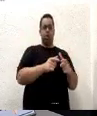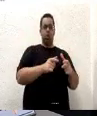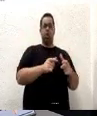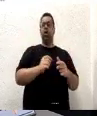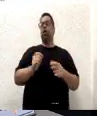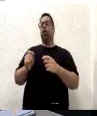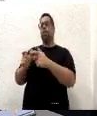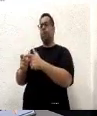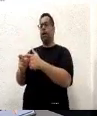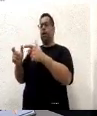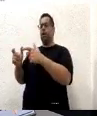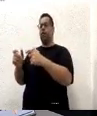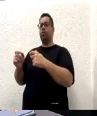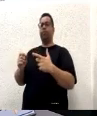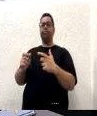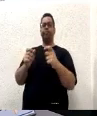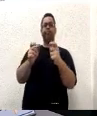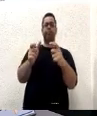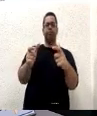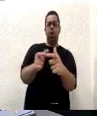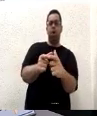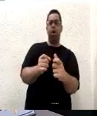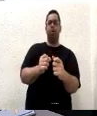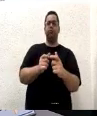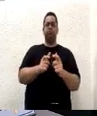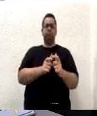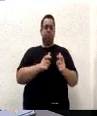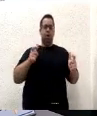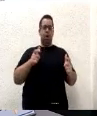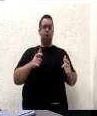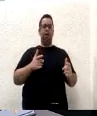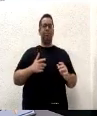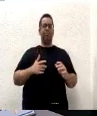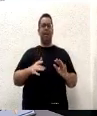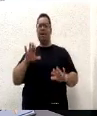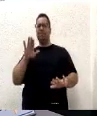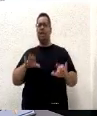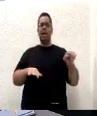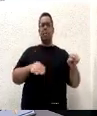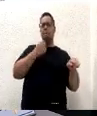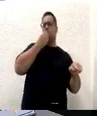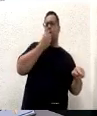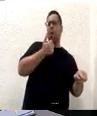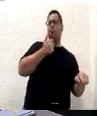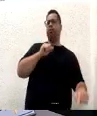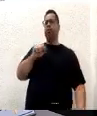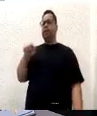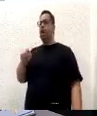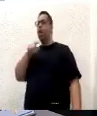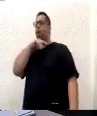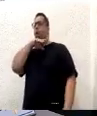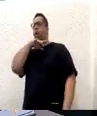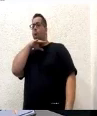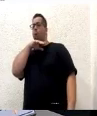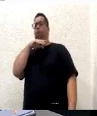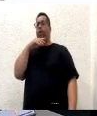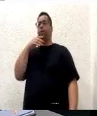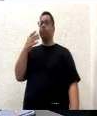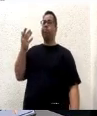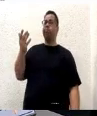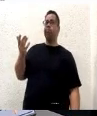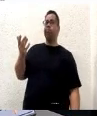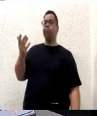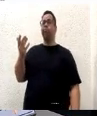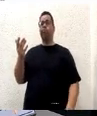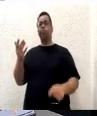dia não veio boa. Então, assim, a gente tem várias situações.